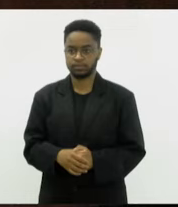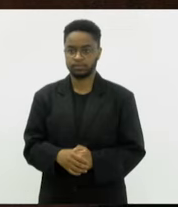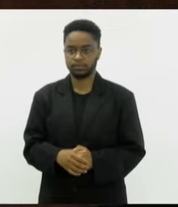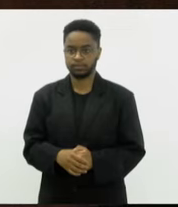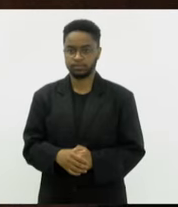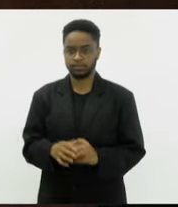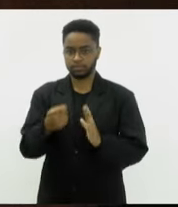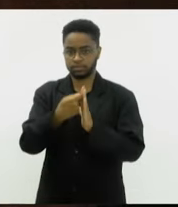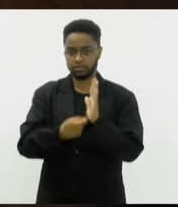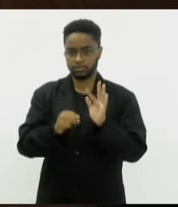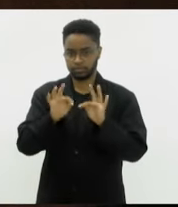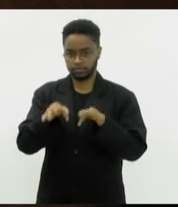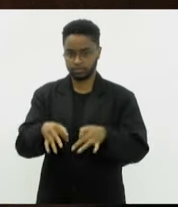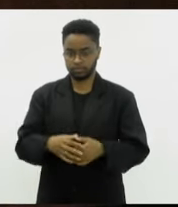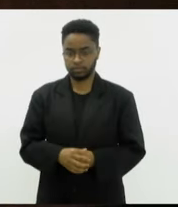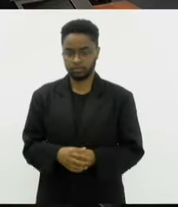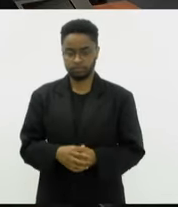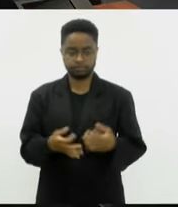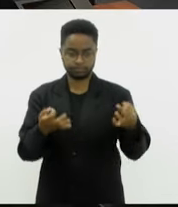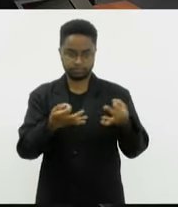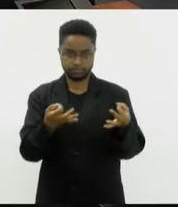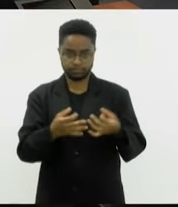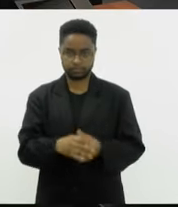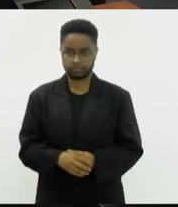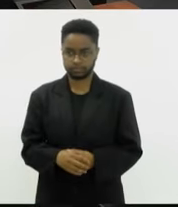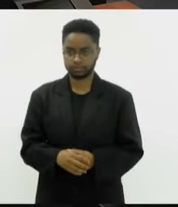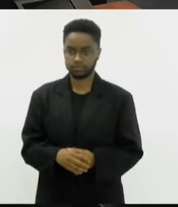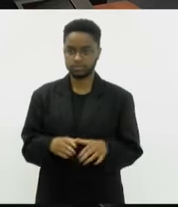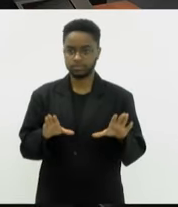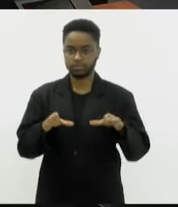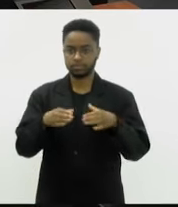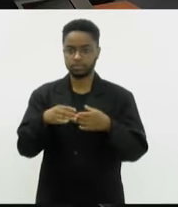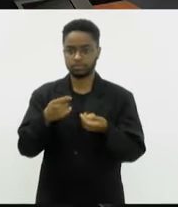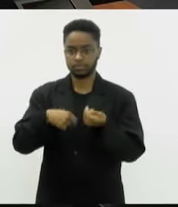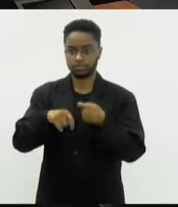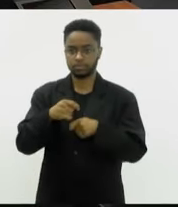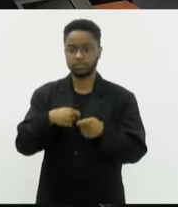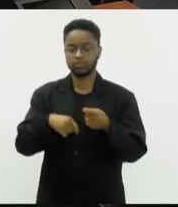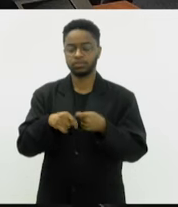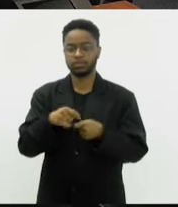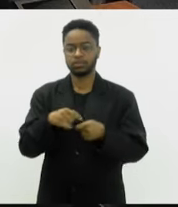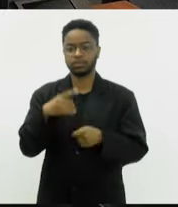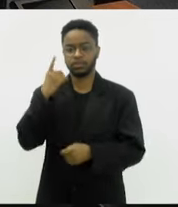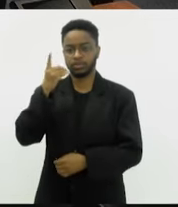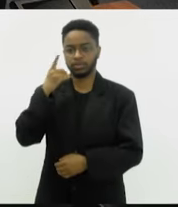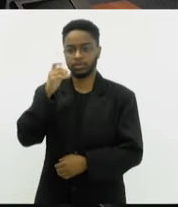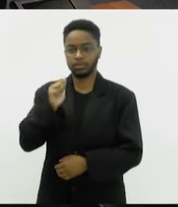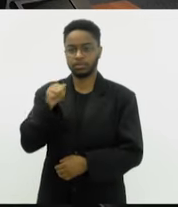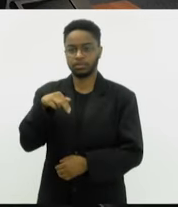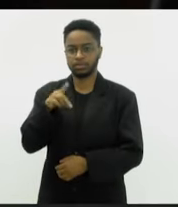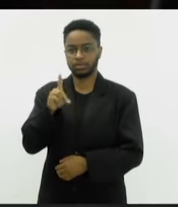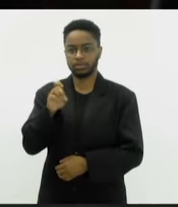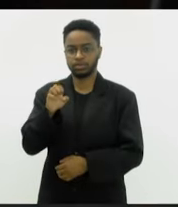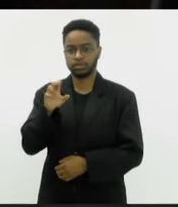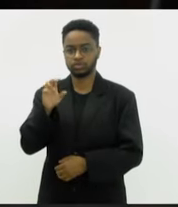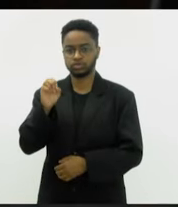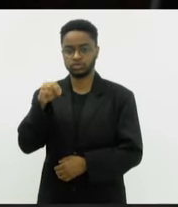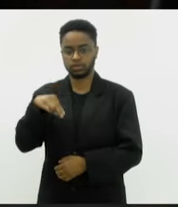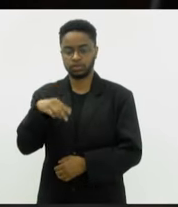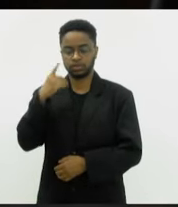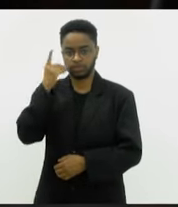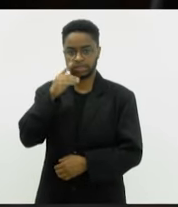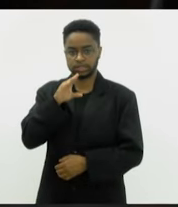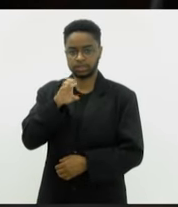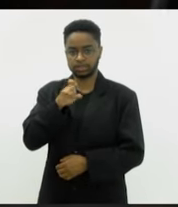Forma final de redação. Perfeito. Pela Comissão de Economia, deputado Anderson Moraes, deputada